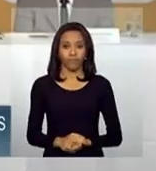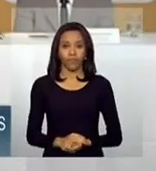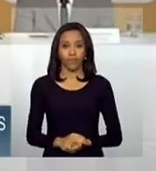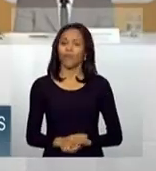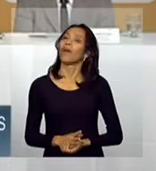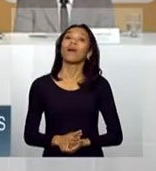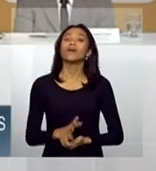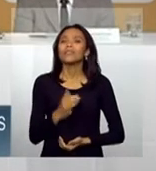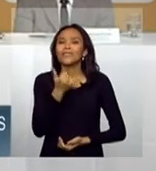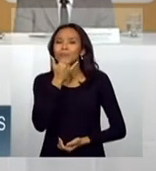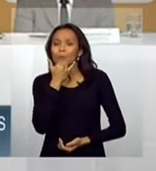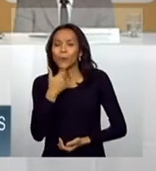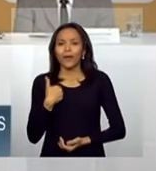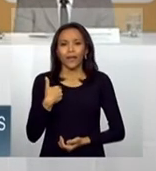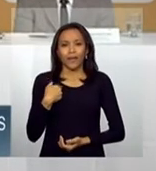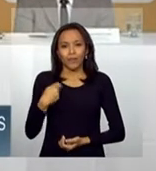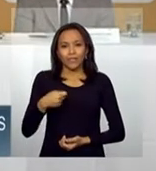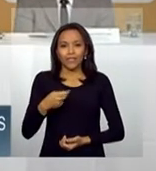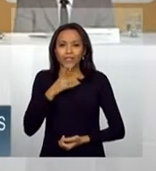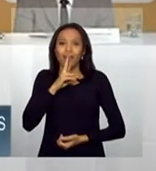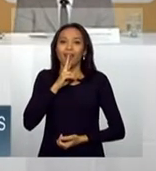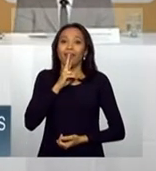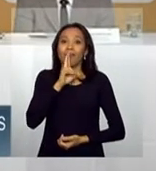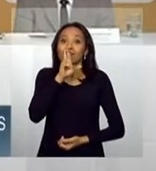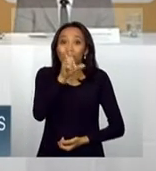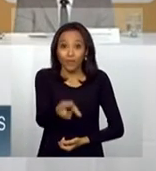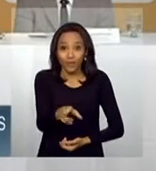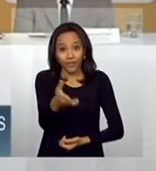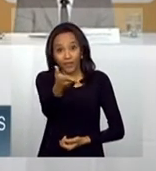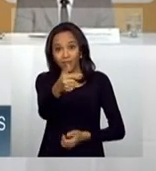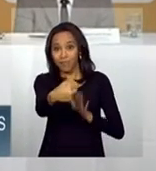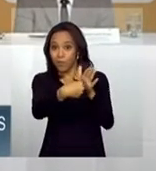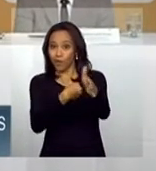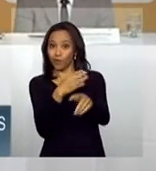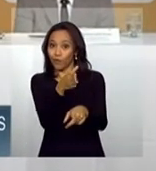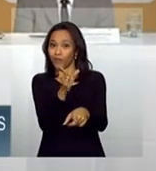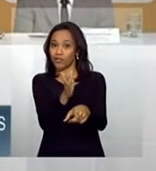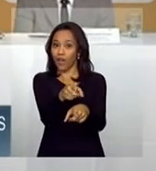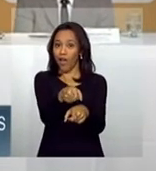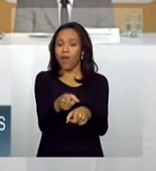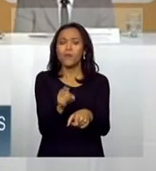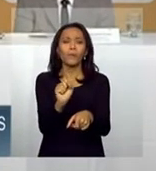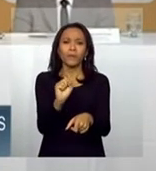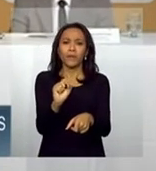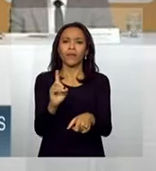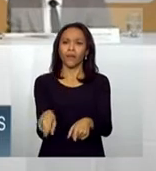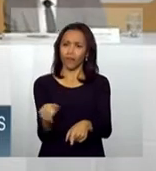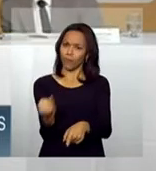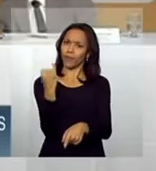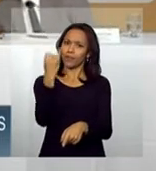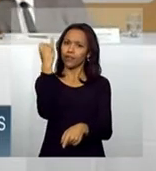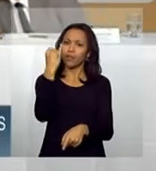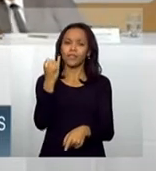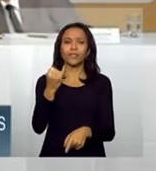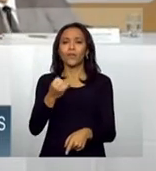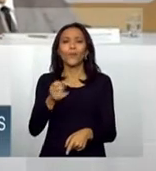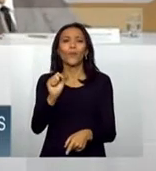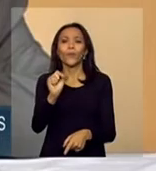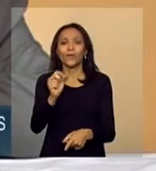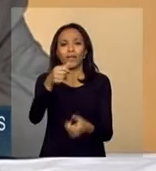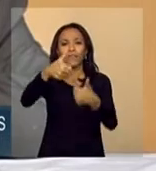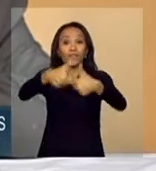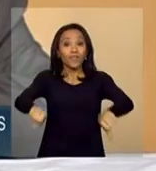Desculpa aqui, mas eu esqueci de parte da minha resposta para a jornalista do Valor, que é uma parte também importante, que é o legado nas